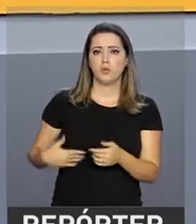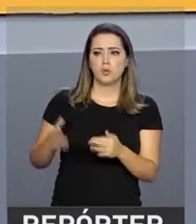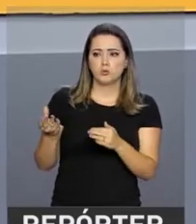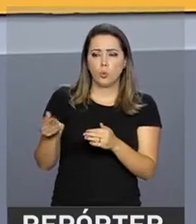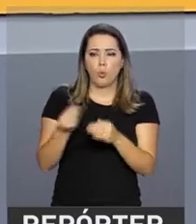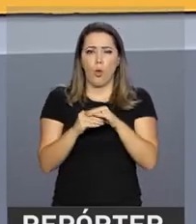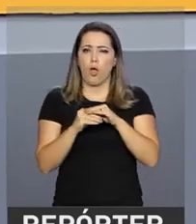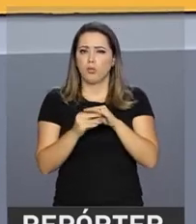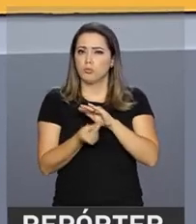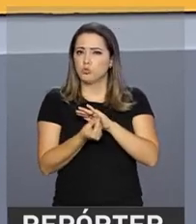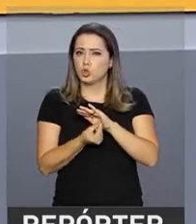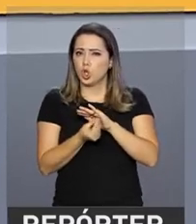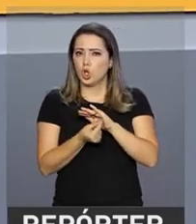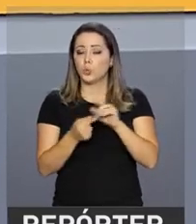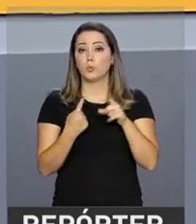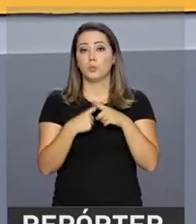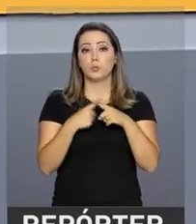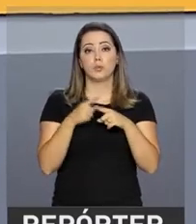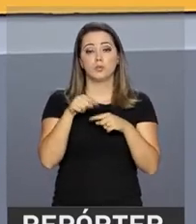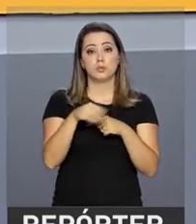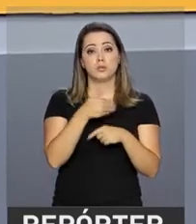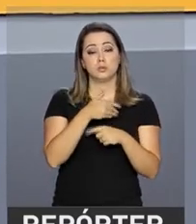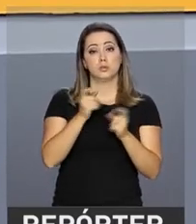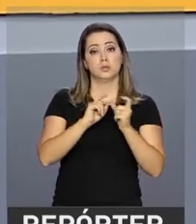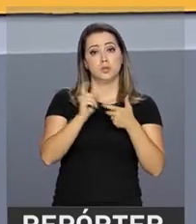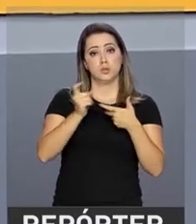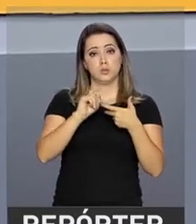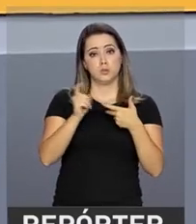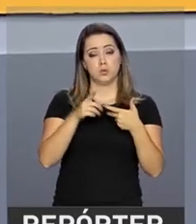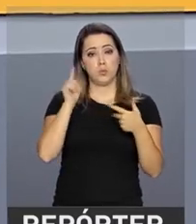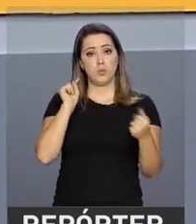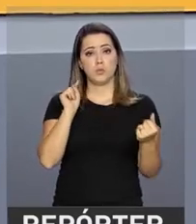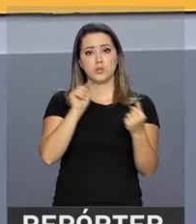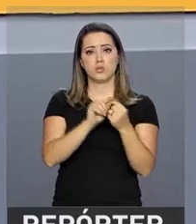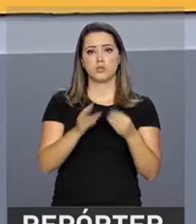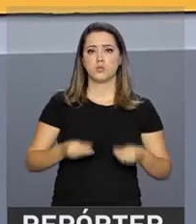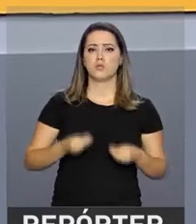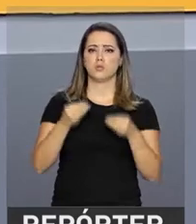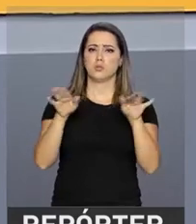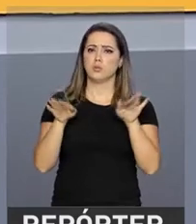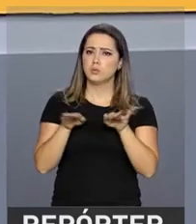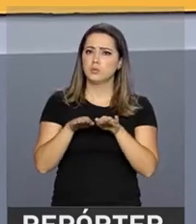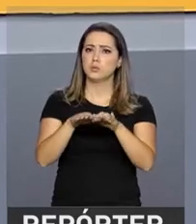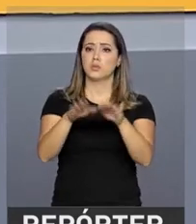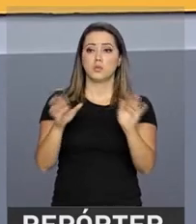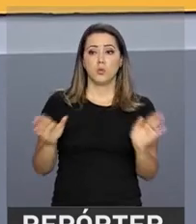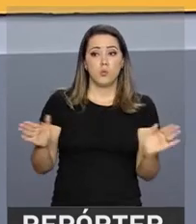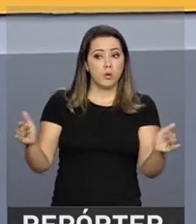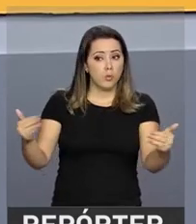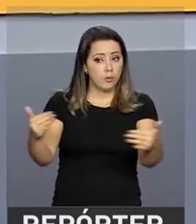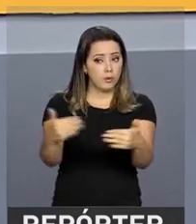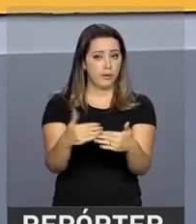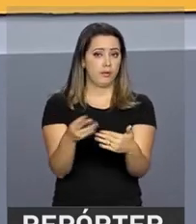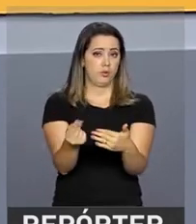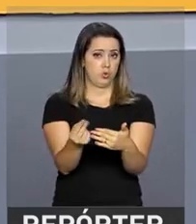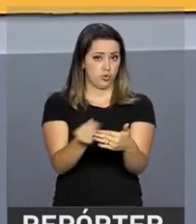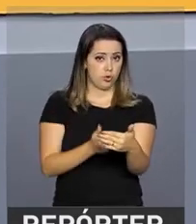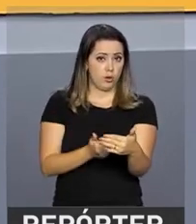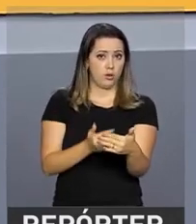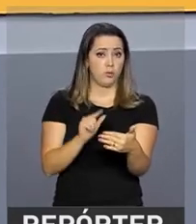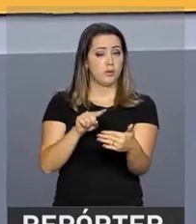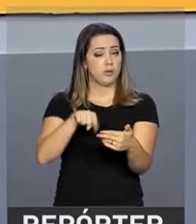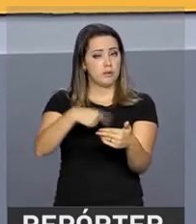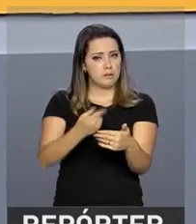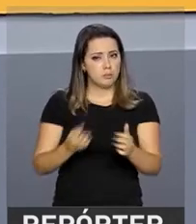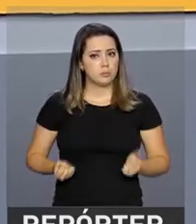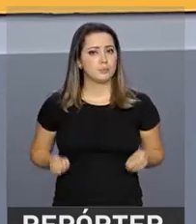do orçamento. Esse procedimento é feito pelo Poder Executivo com o objetivo de garantir o equilíbrio entre receitas e despesas e,